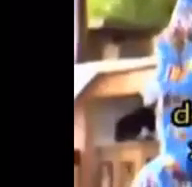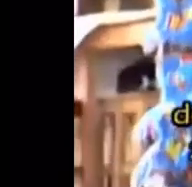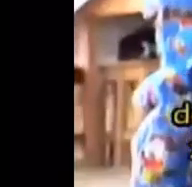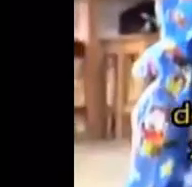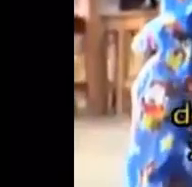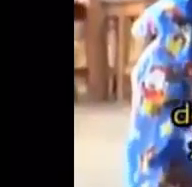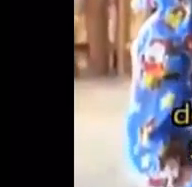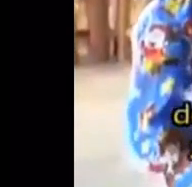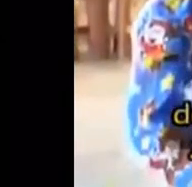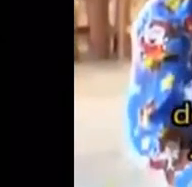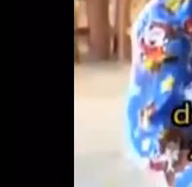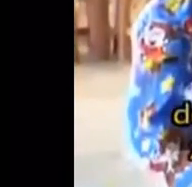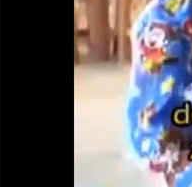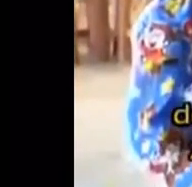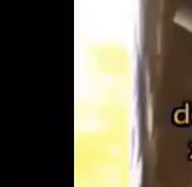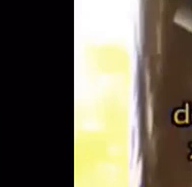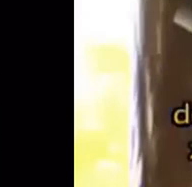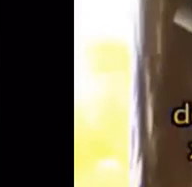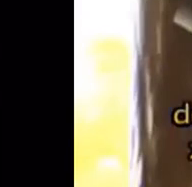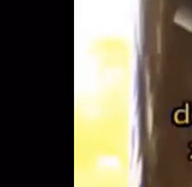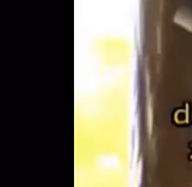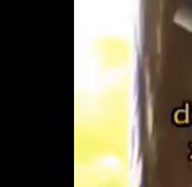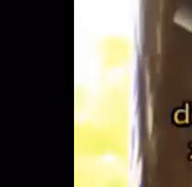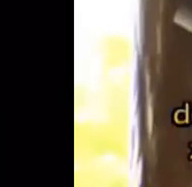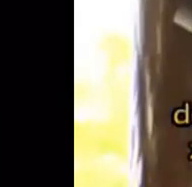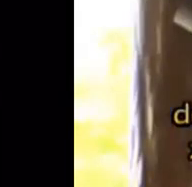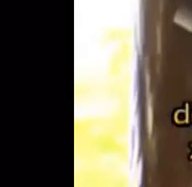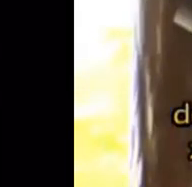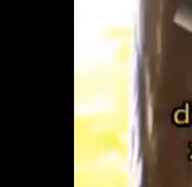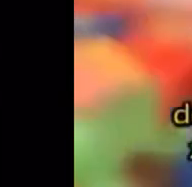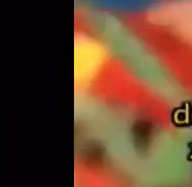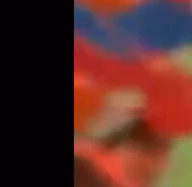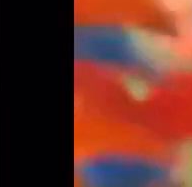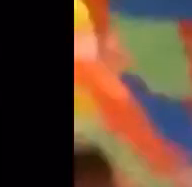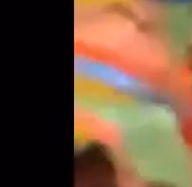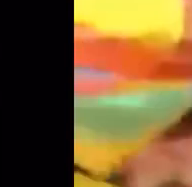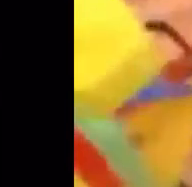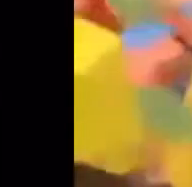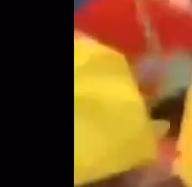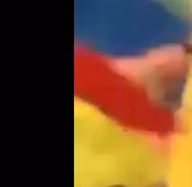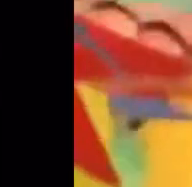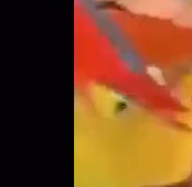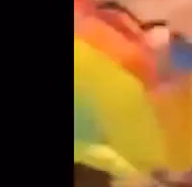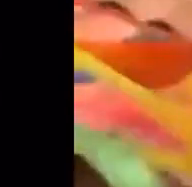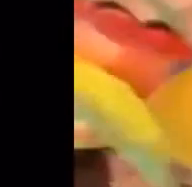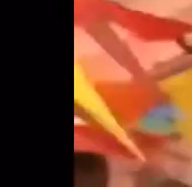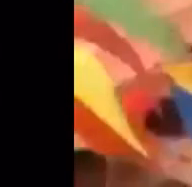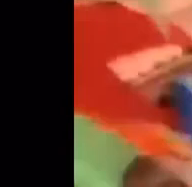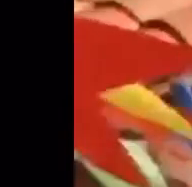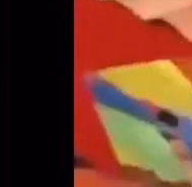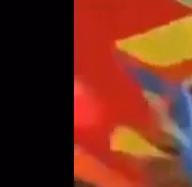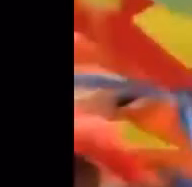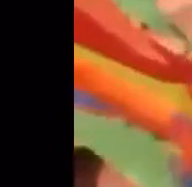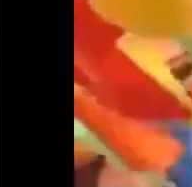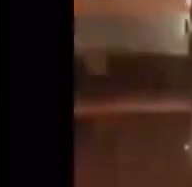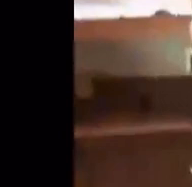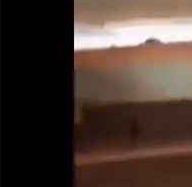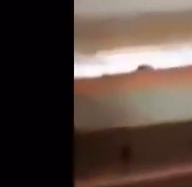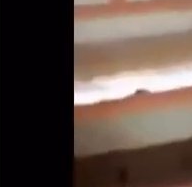quadrilha, decorada por todos os lados, desde as zonas rurais da cidade, incluindo os bairros urbanos, até chegar no Parque do